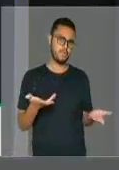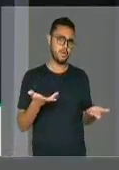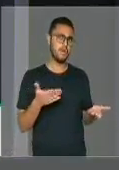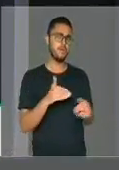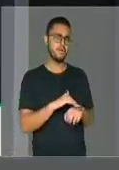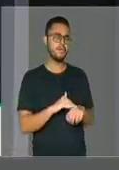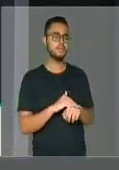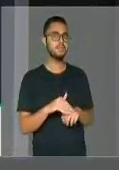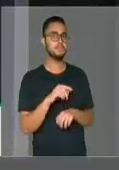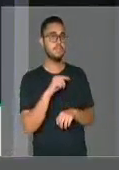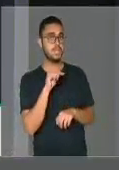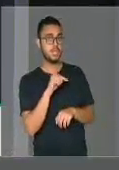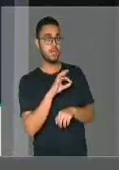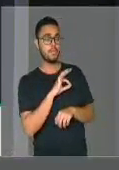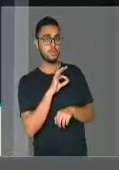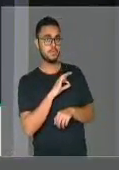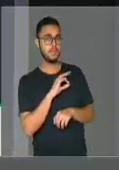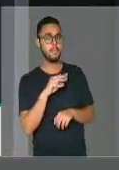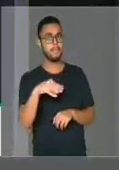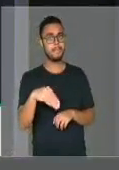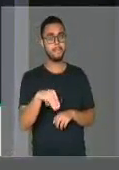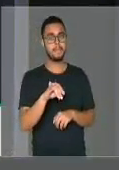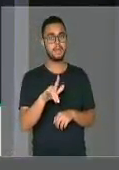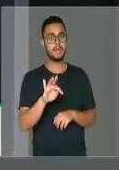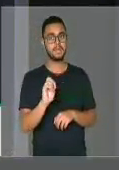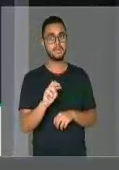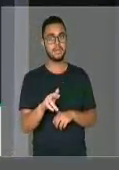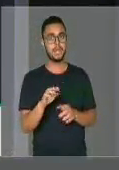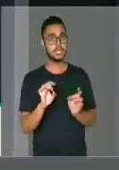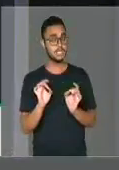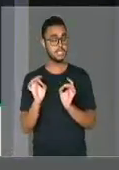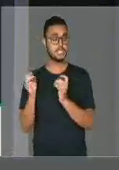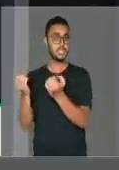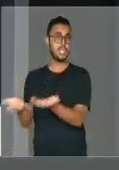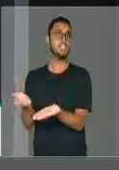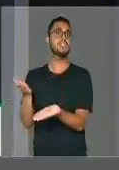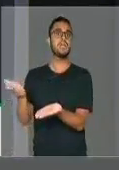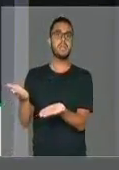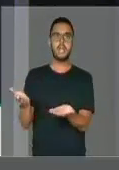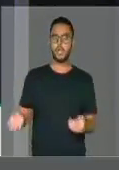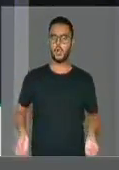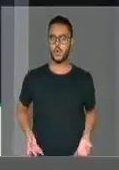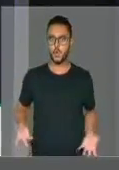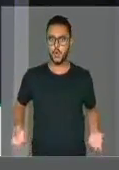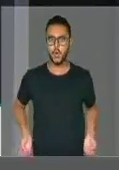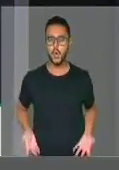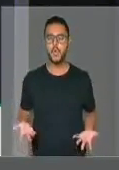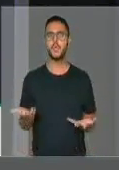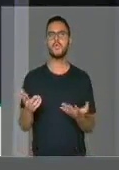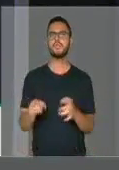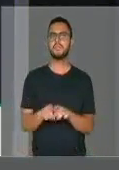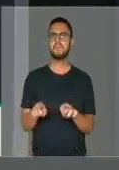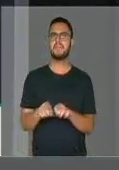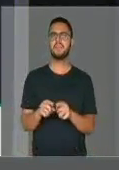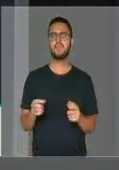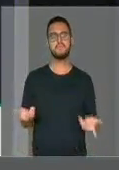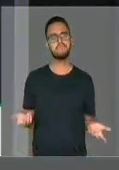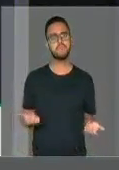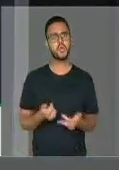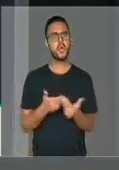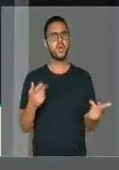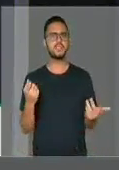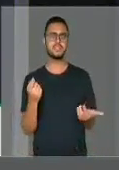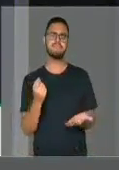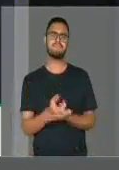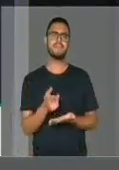para que eles deixem a responsabilidade do Estado as despesas e as custas do seu governador, que